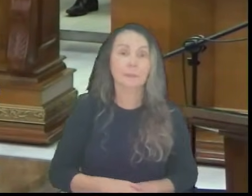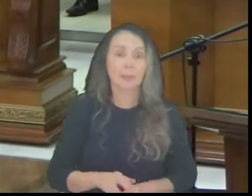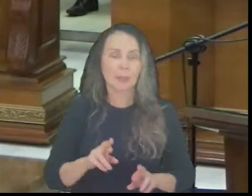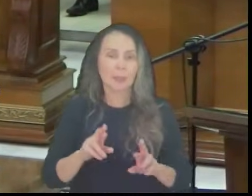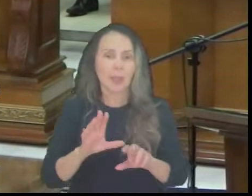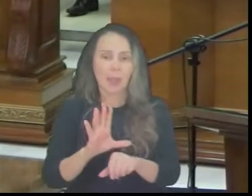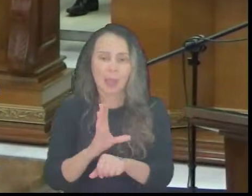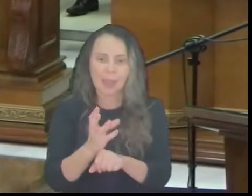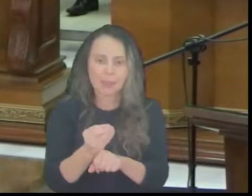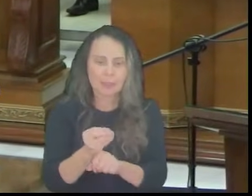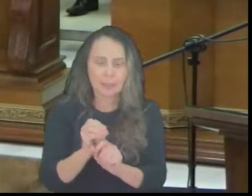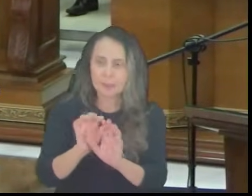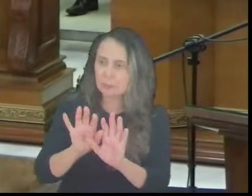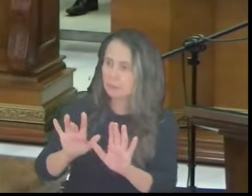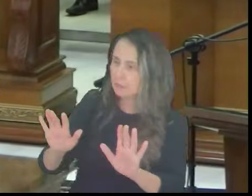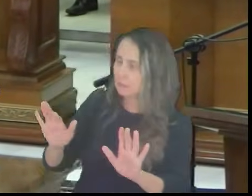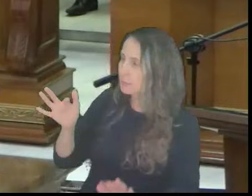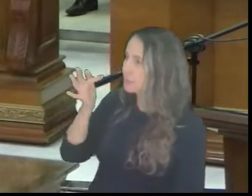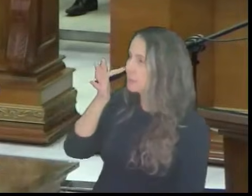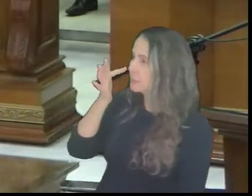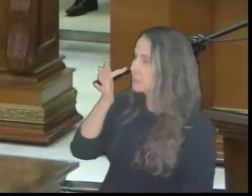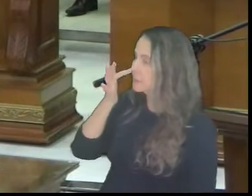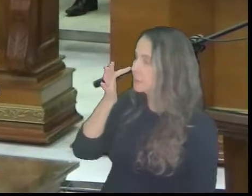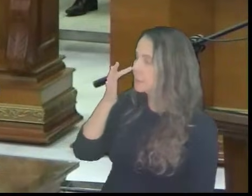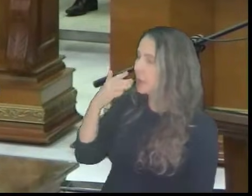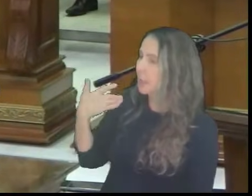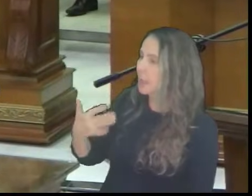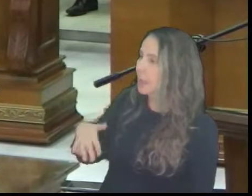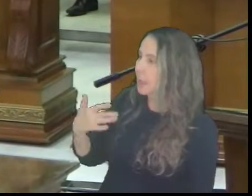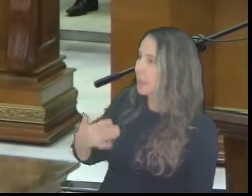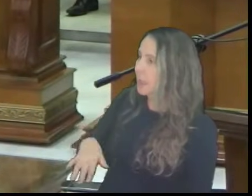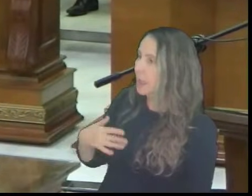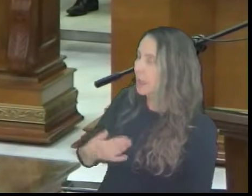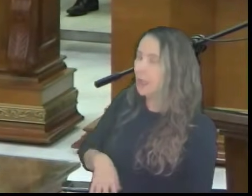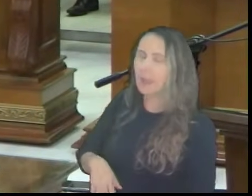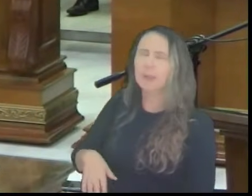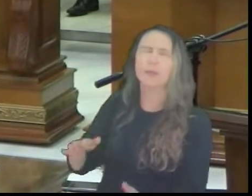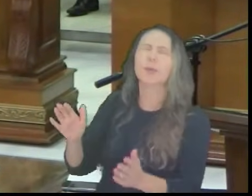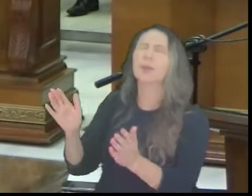unânimes, levantaram a voz a Deus e disseram: